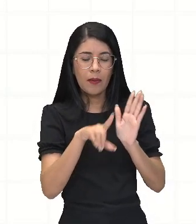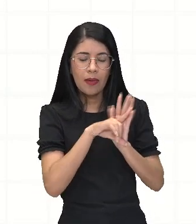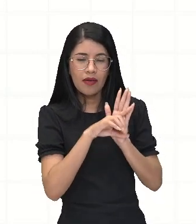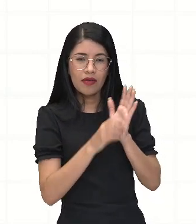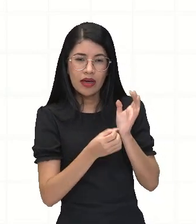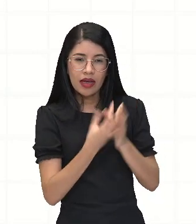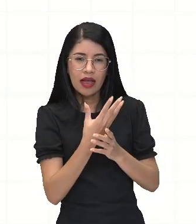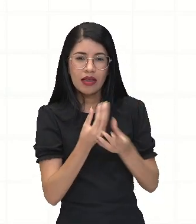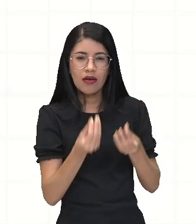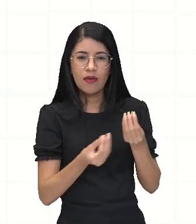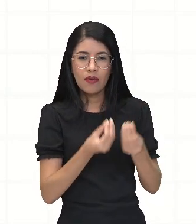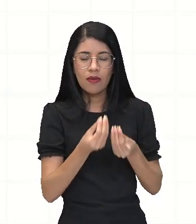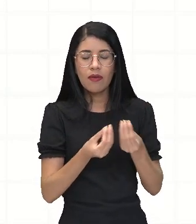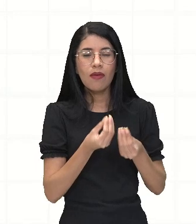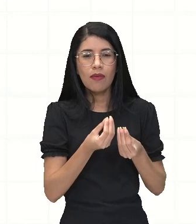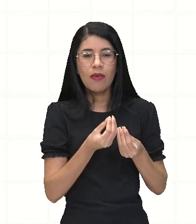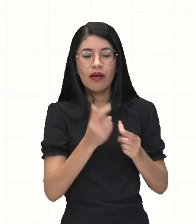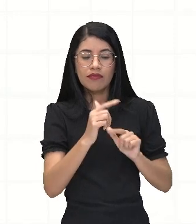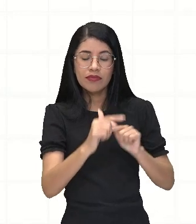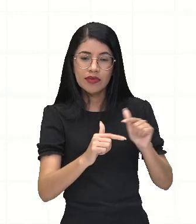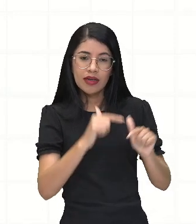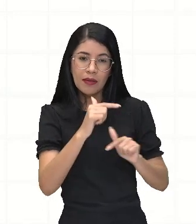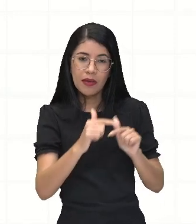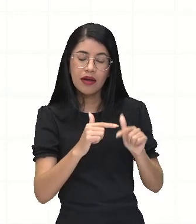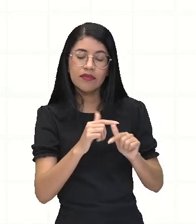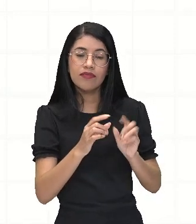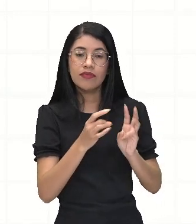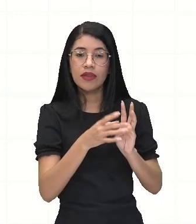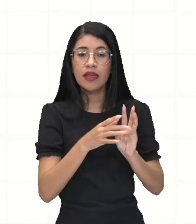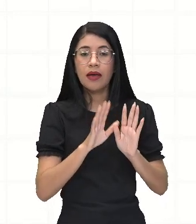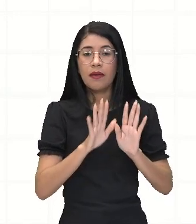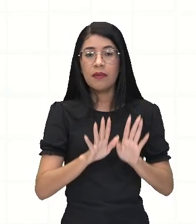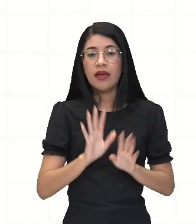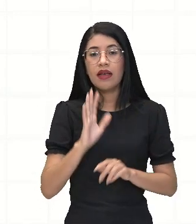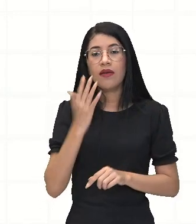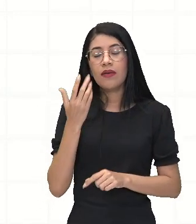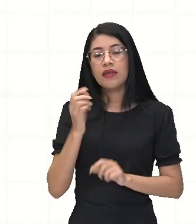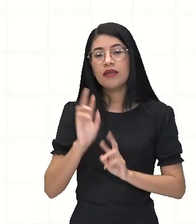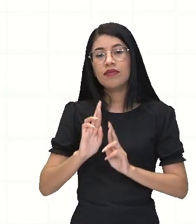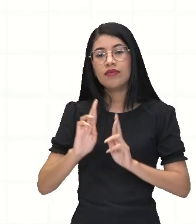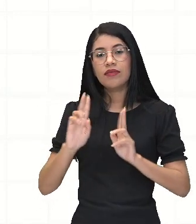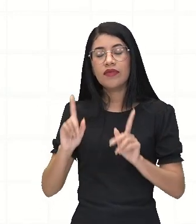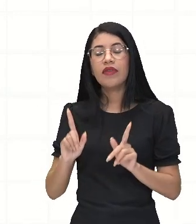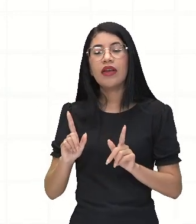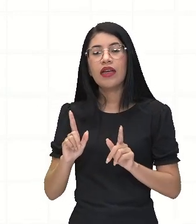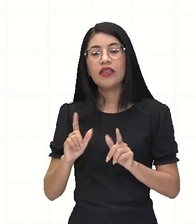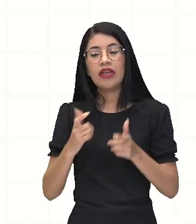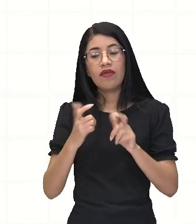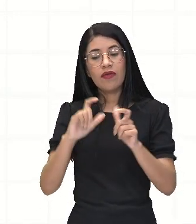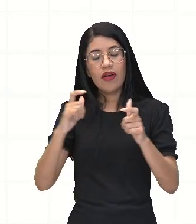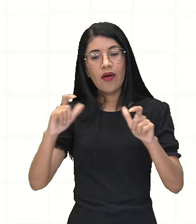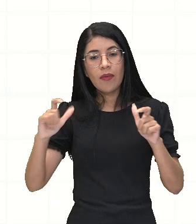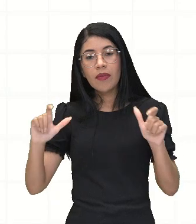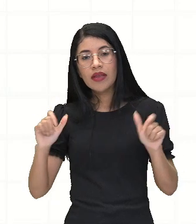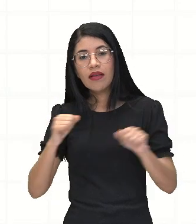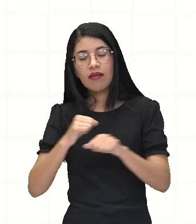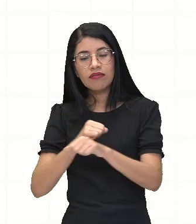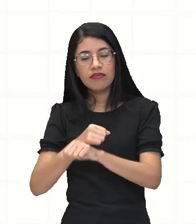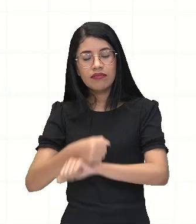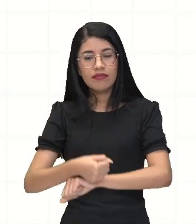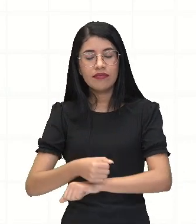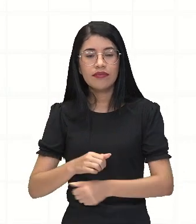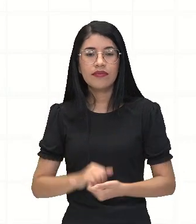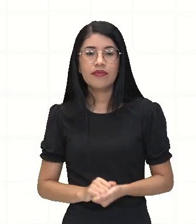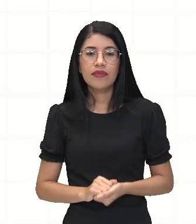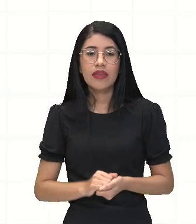regulamentar esse acesso à mão de obra indígena, mas ele acabou fazendo com que a exploração aumentasse ainda mais. E as